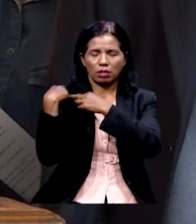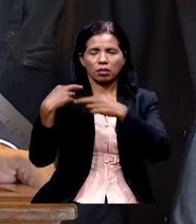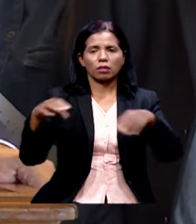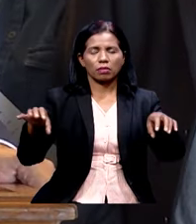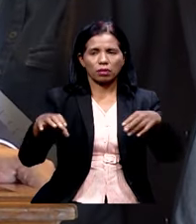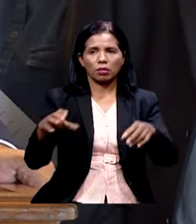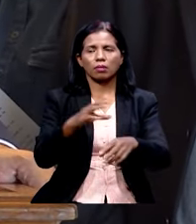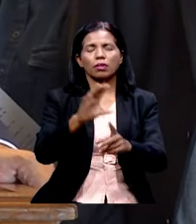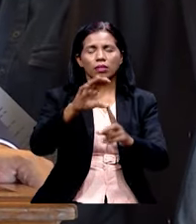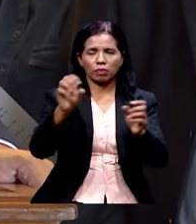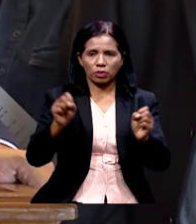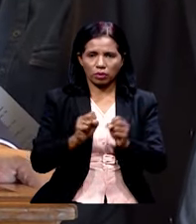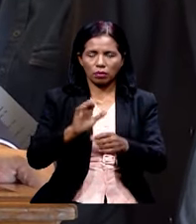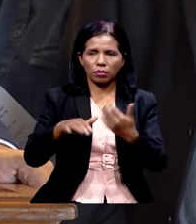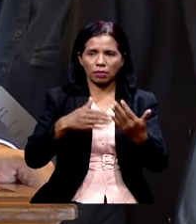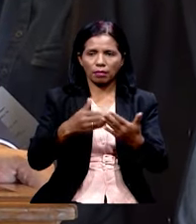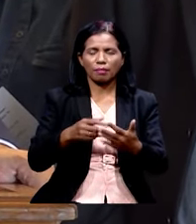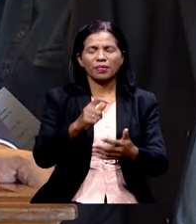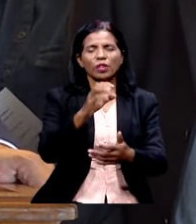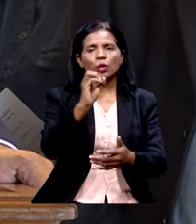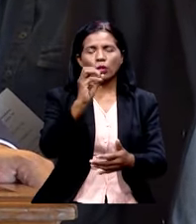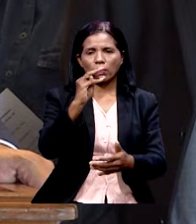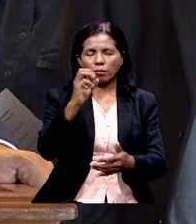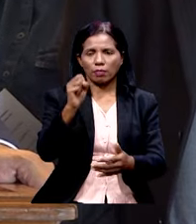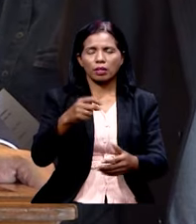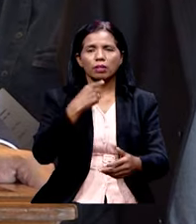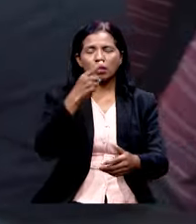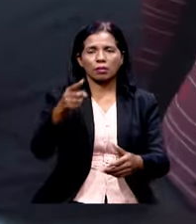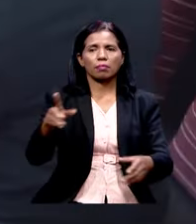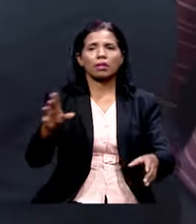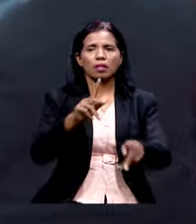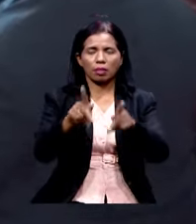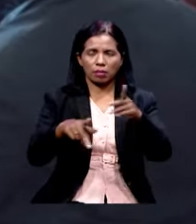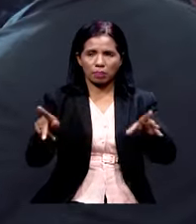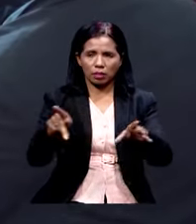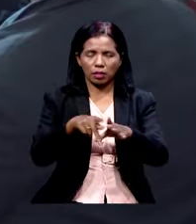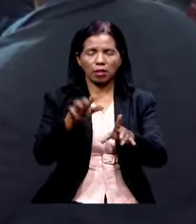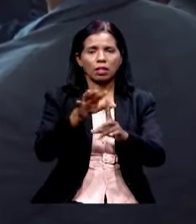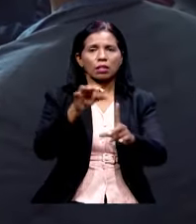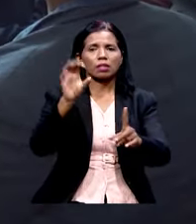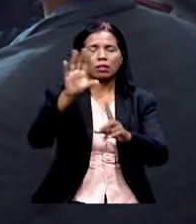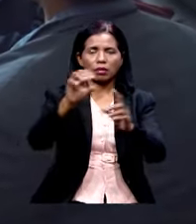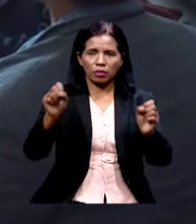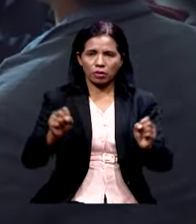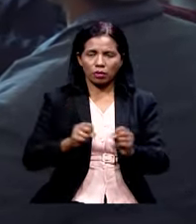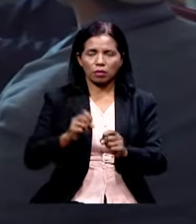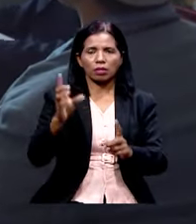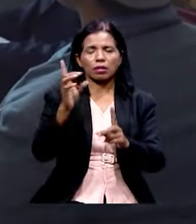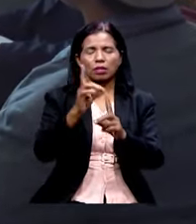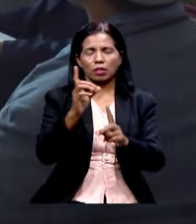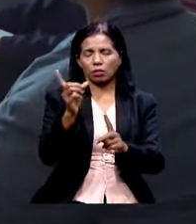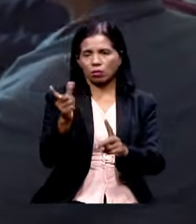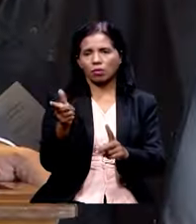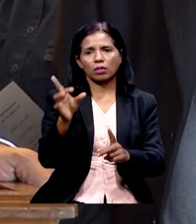Sira. Tomás Cabral apela para eleitor Sira a participar em eleição chefe suco, nebece alau e alorum ruanulo resingualo